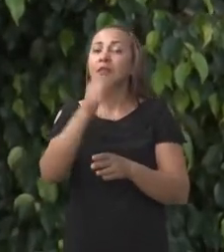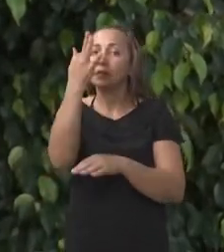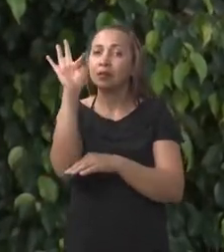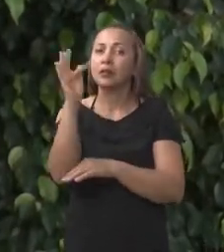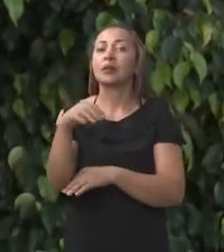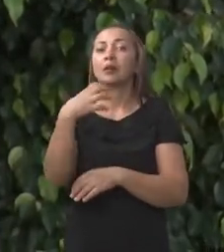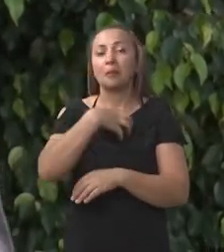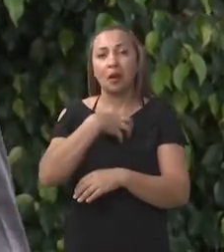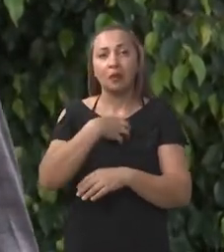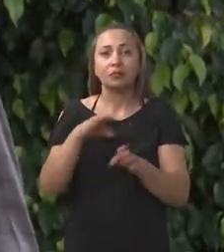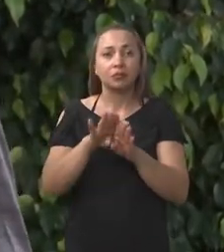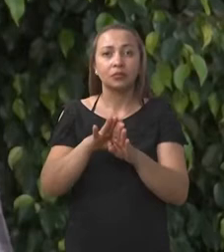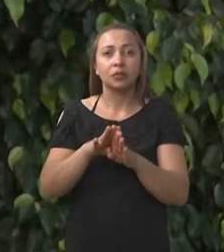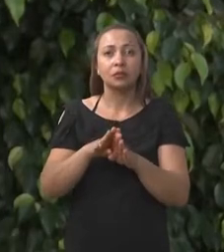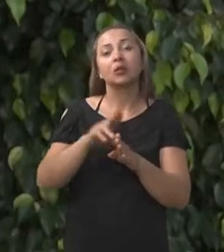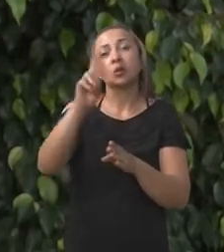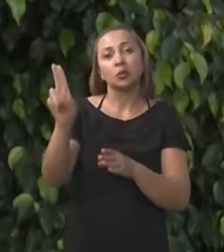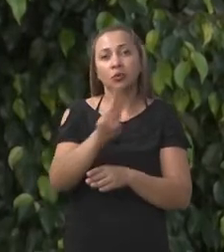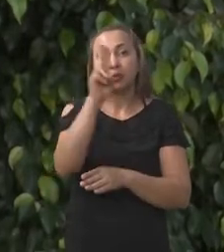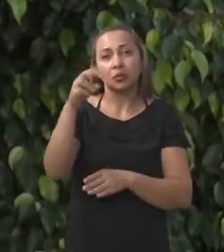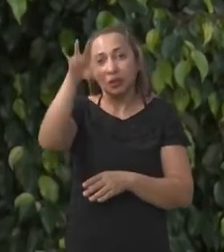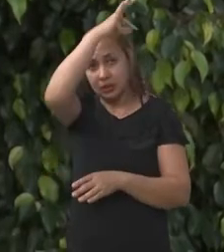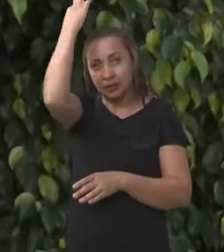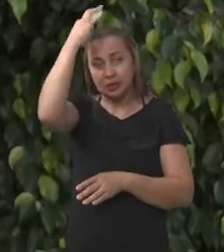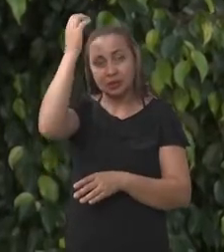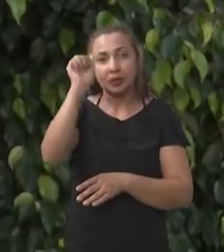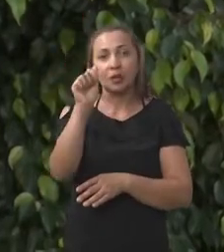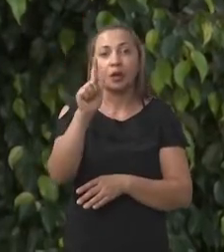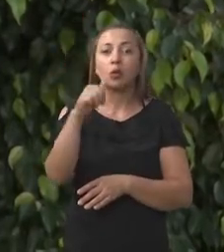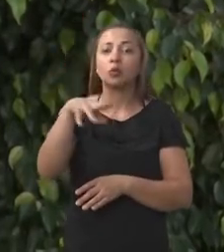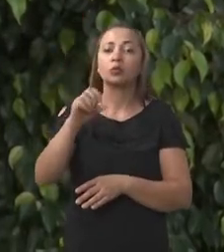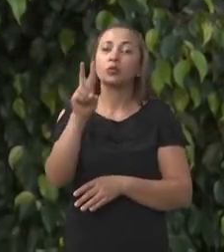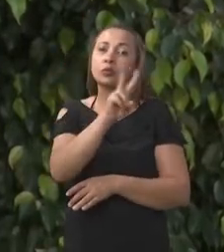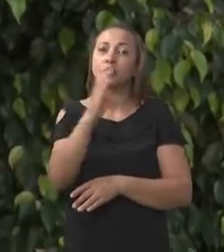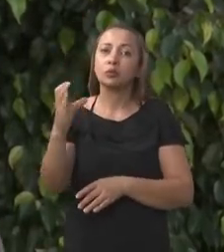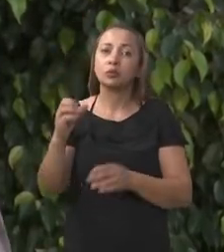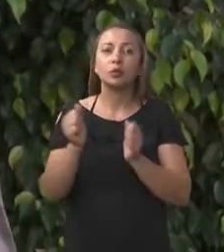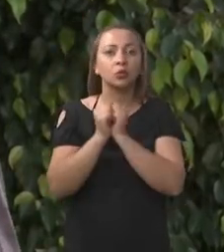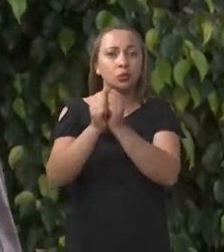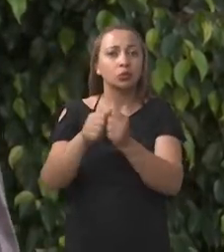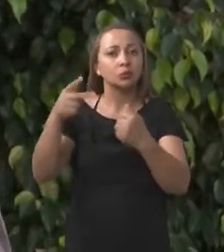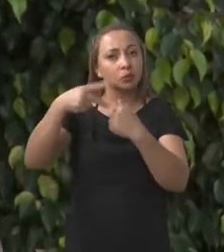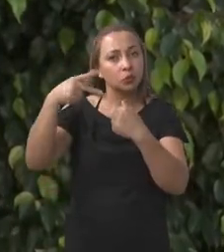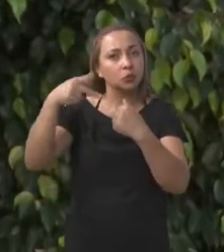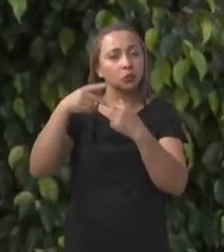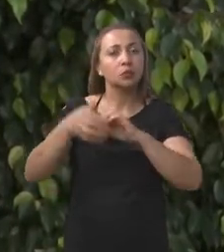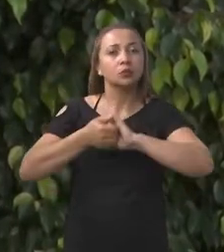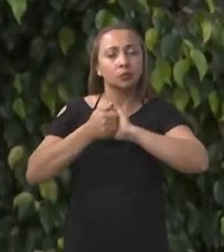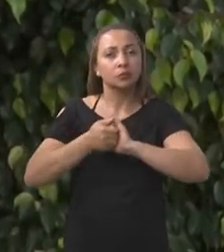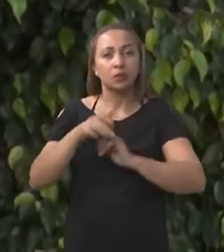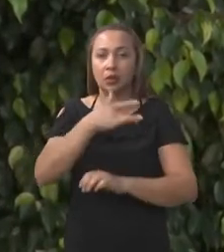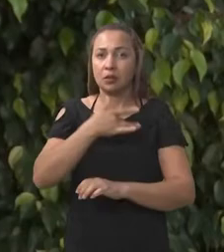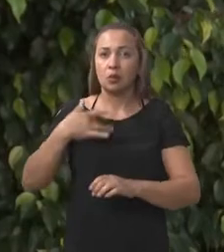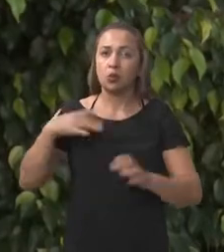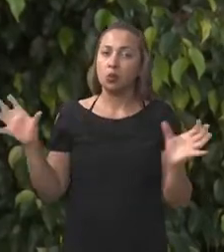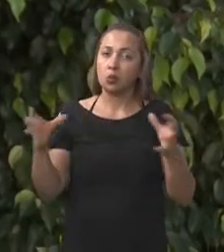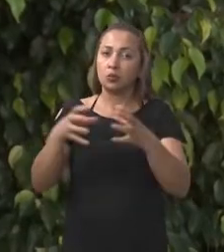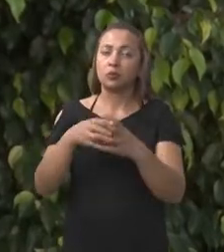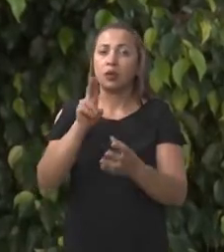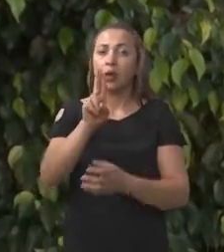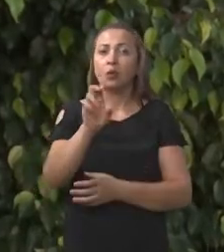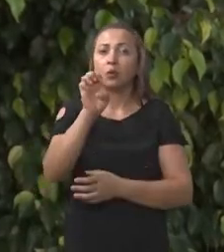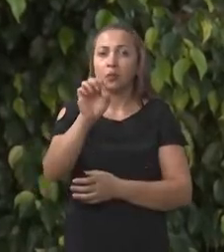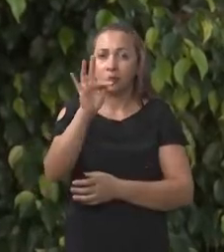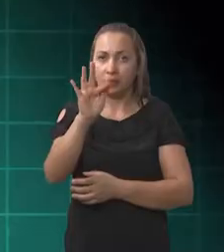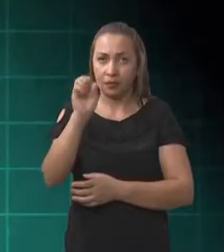de Ilhéus, e com a Faculdade Santo Agostinho aqui de Vitória da Conquista, além da nossa parceria com o Programa de Pós-Graduação em Saúde Coletiva